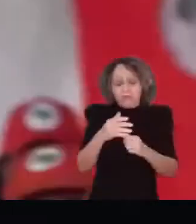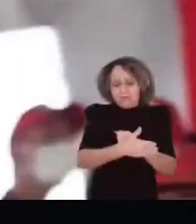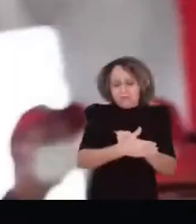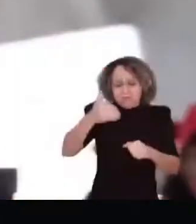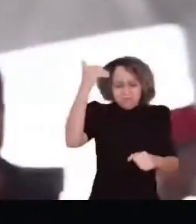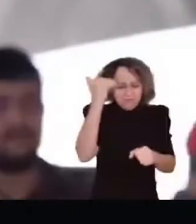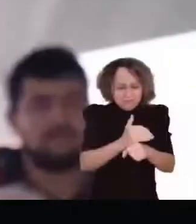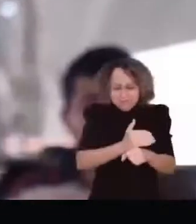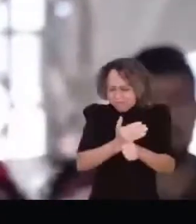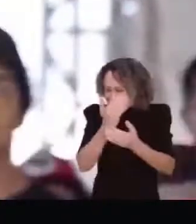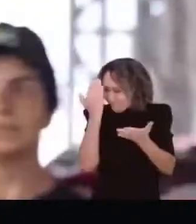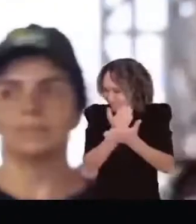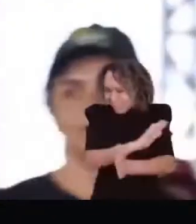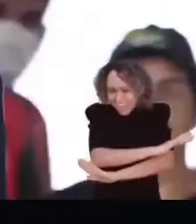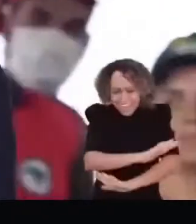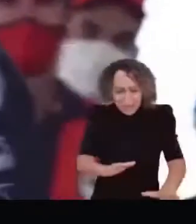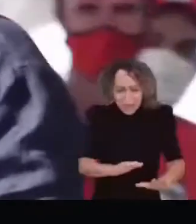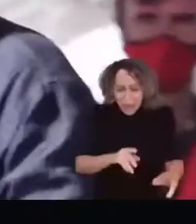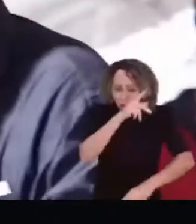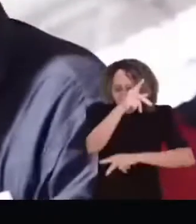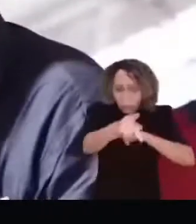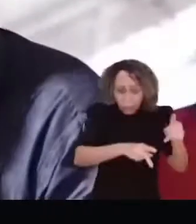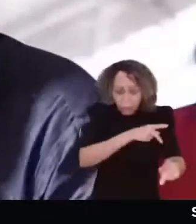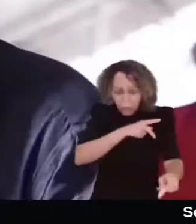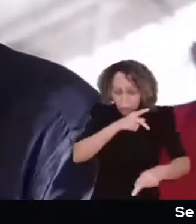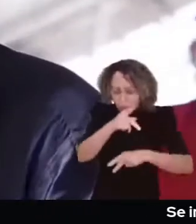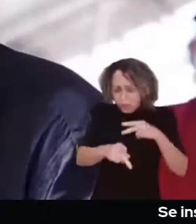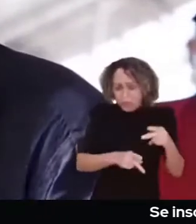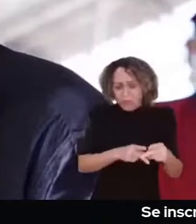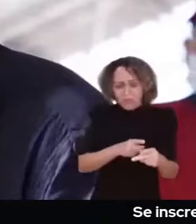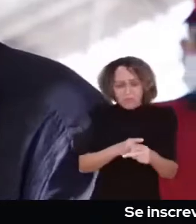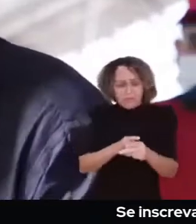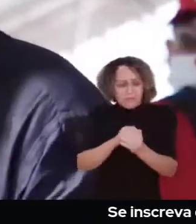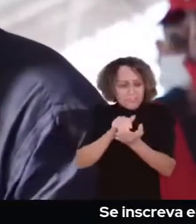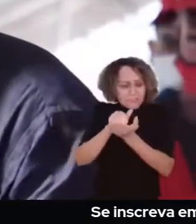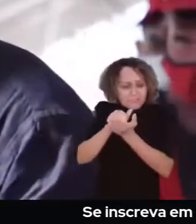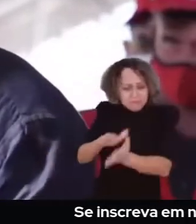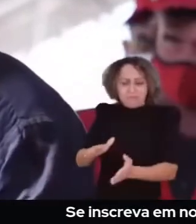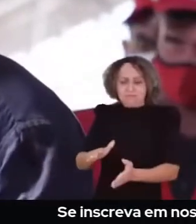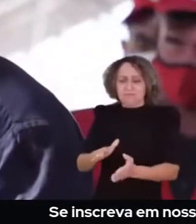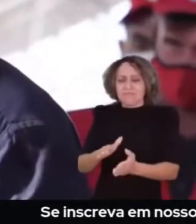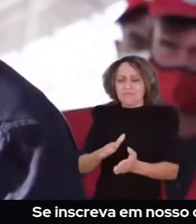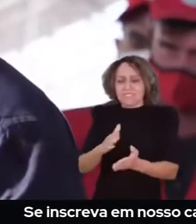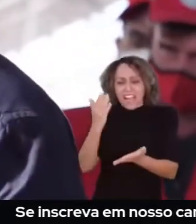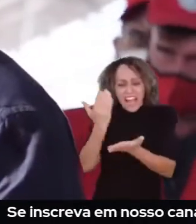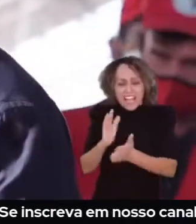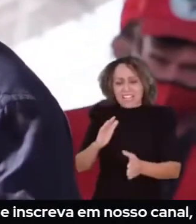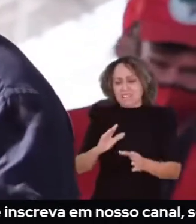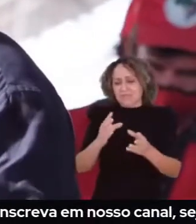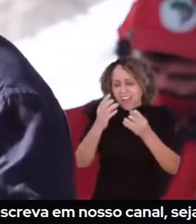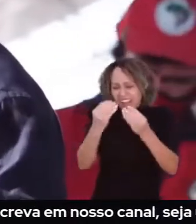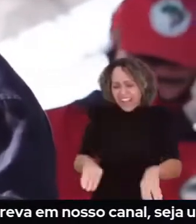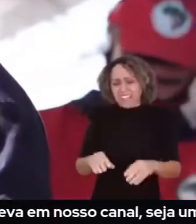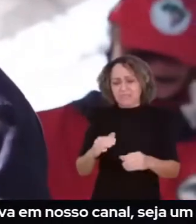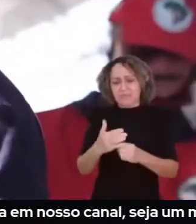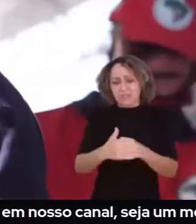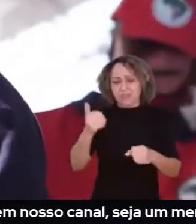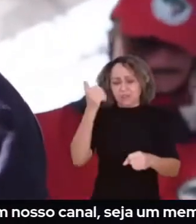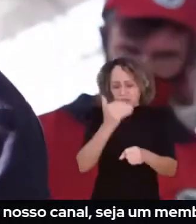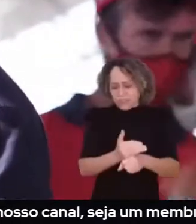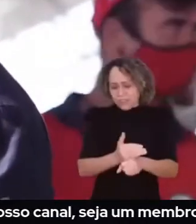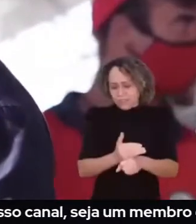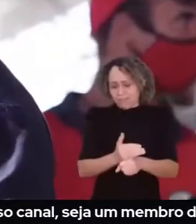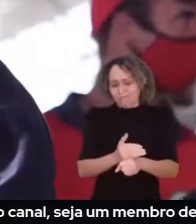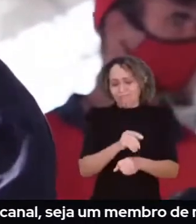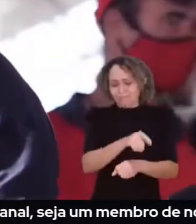Nesses milicianos, e a gente vai restabelecer a democracia e o prazer pela